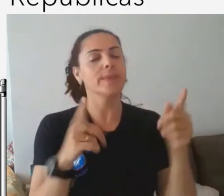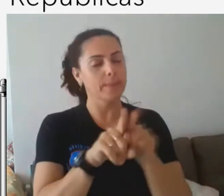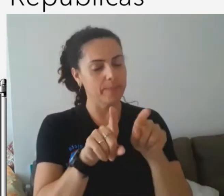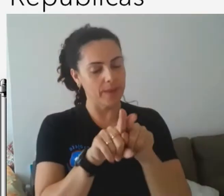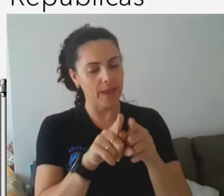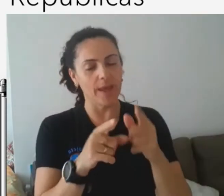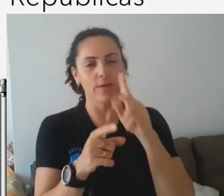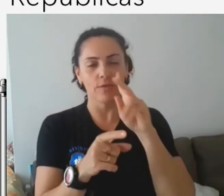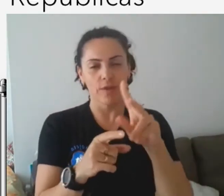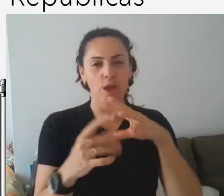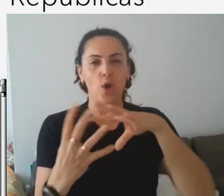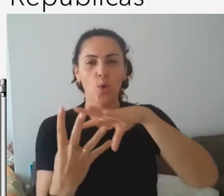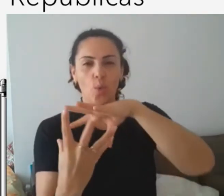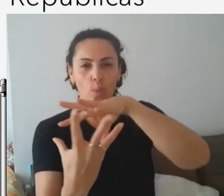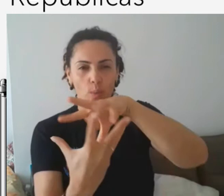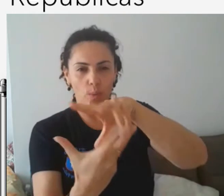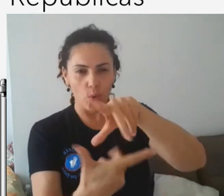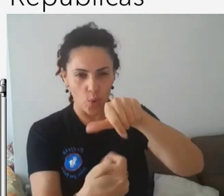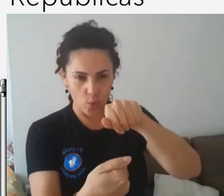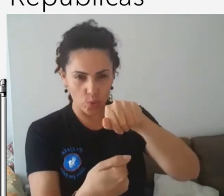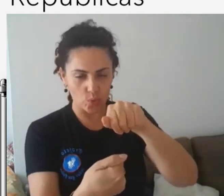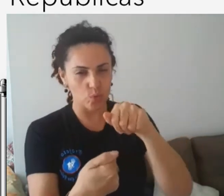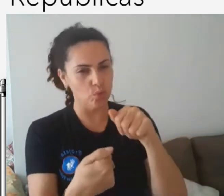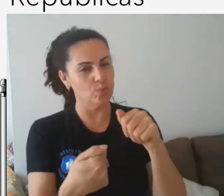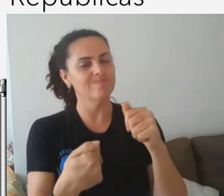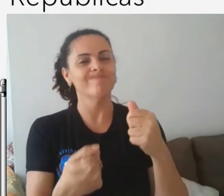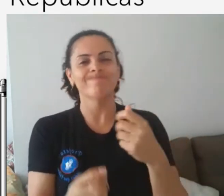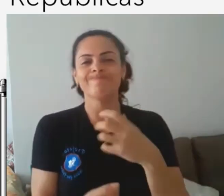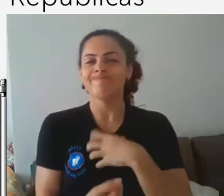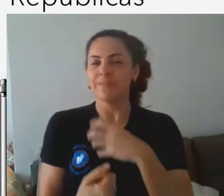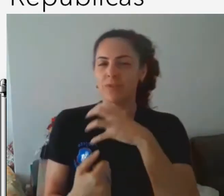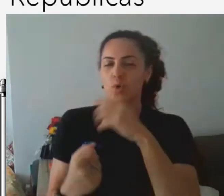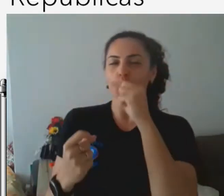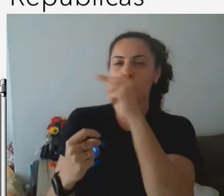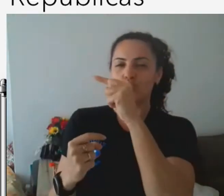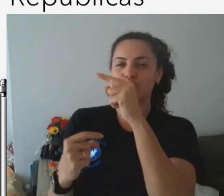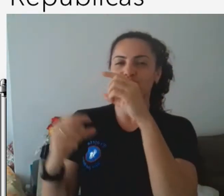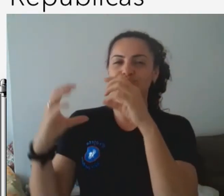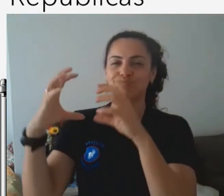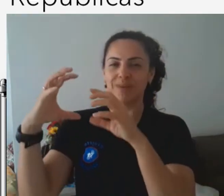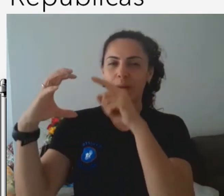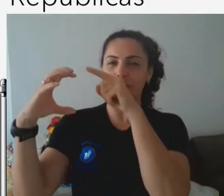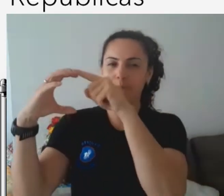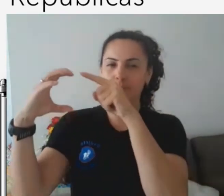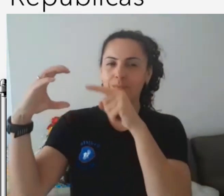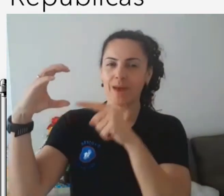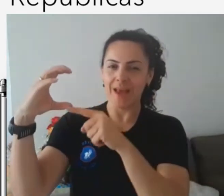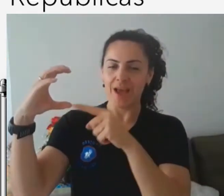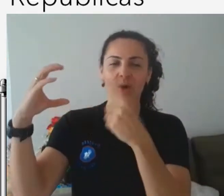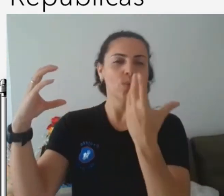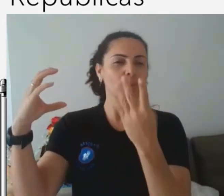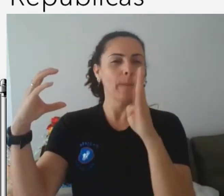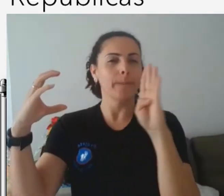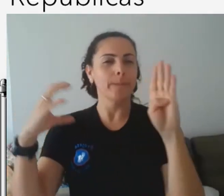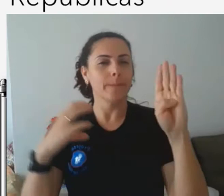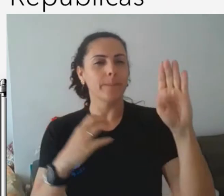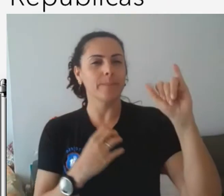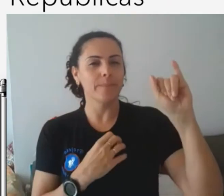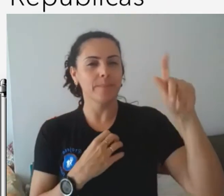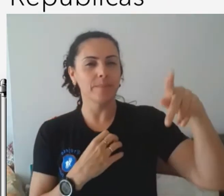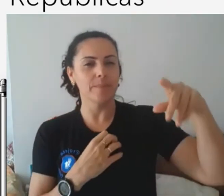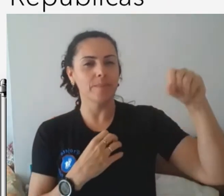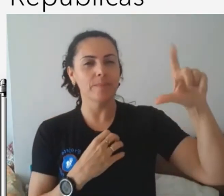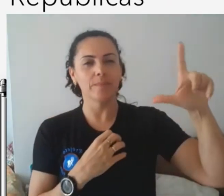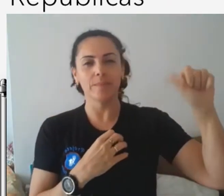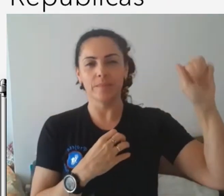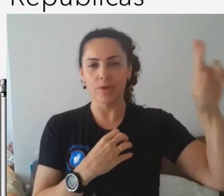né, o mundo num sistema bipolar, né? O mundo aí numa situação de bipolaridade mundial,